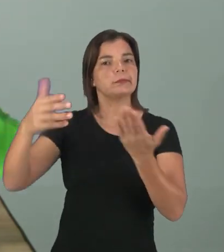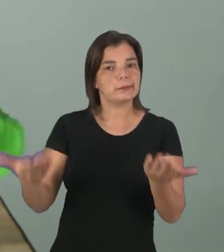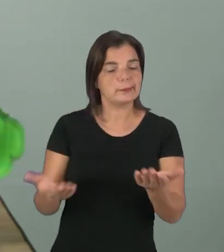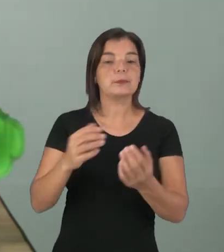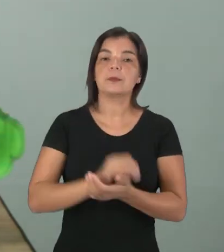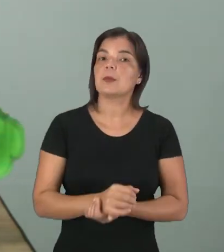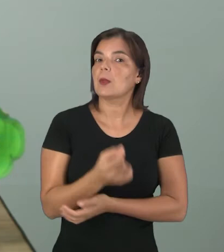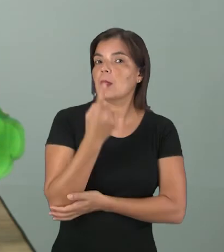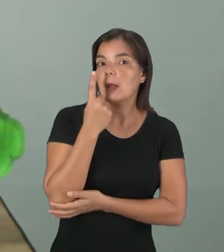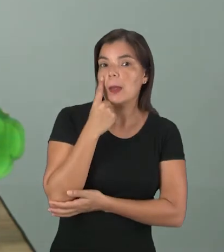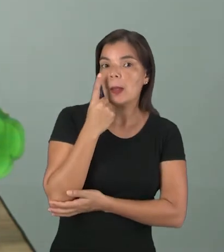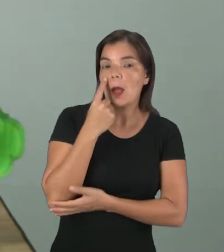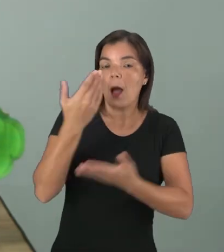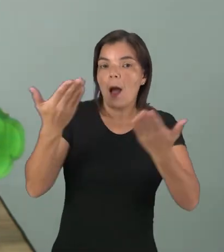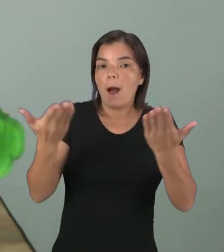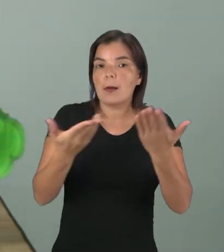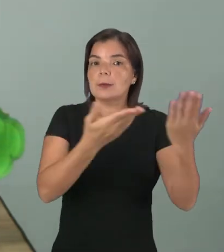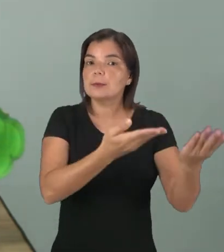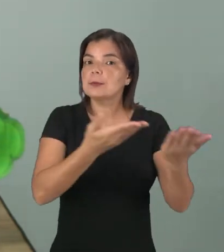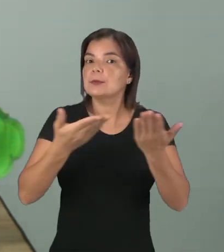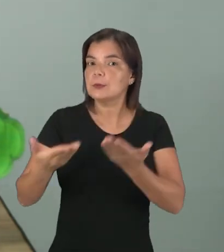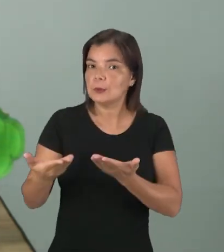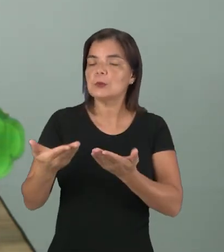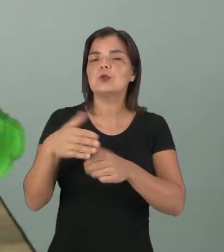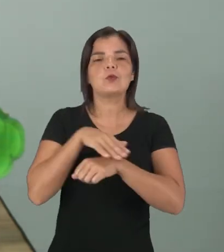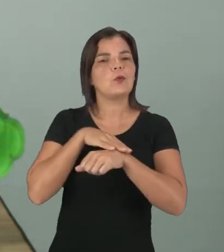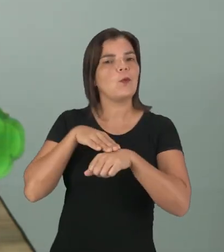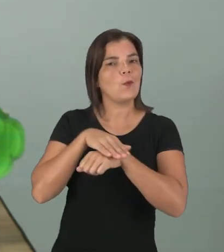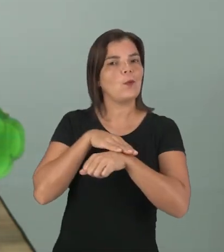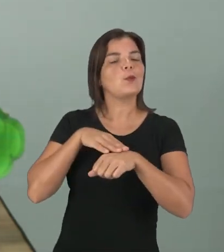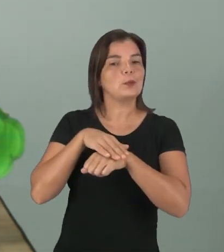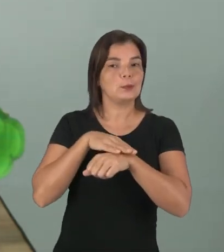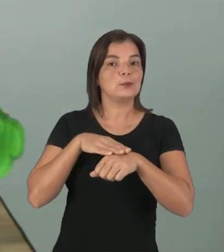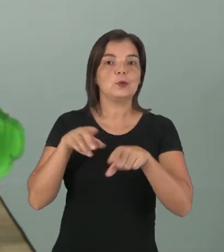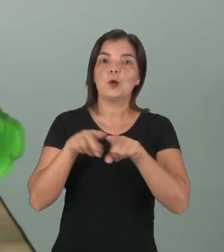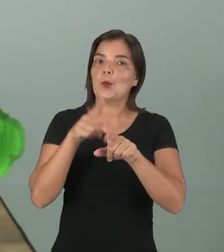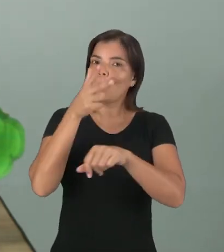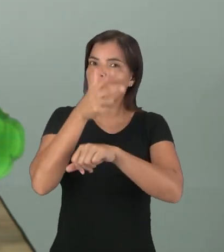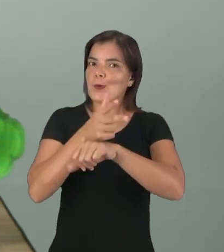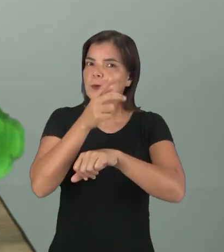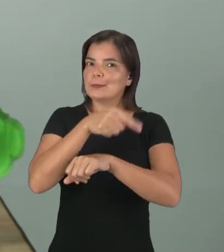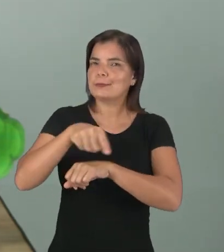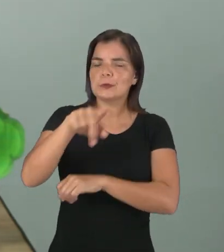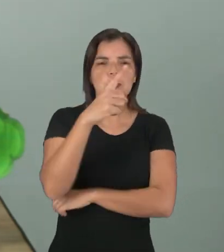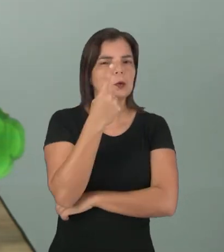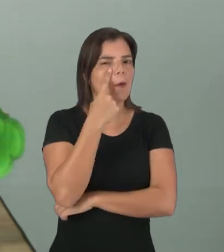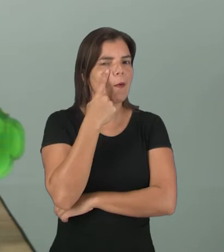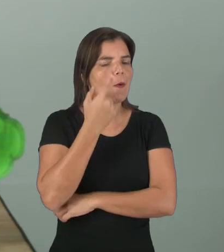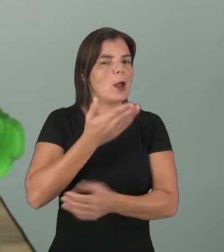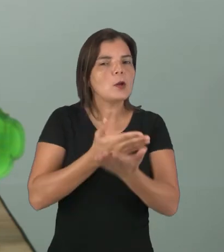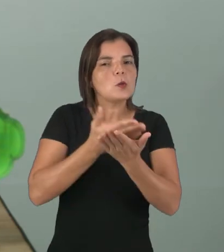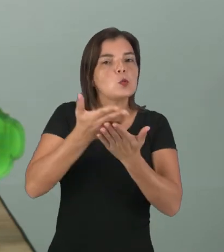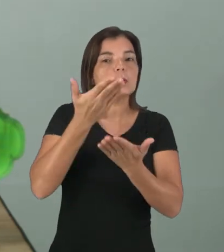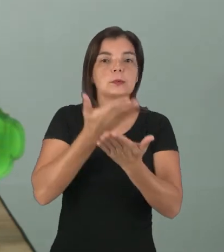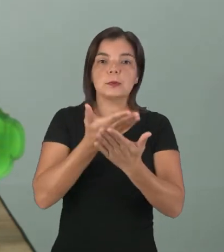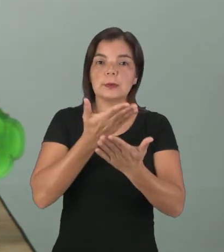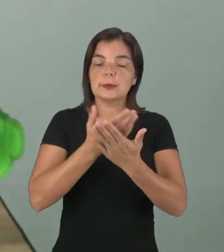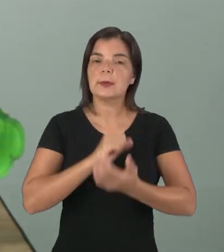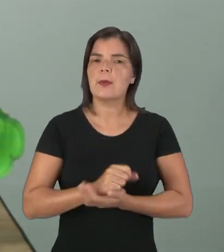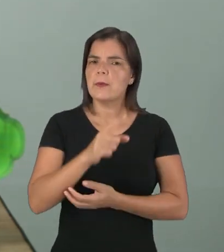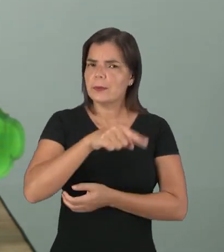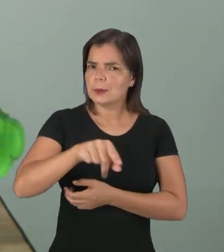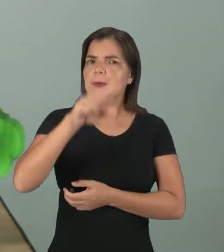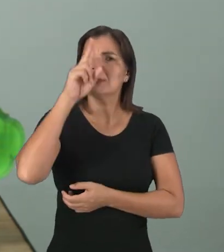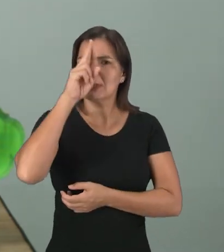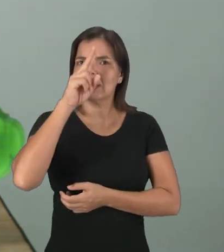mesmo? Mas olha só, eu quero agora te convidar a gente conversar um pouquinho sobre aquele vídeo que vocês assistiram lá no início da nossa aula.